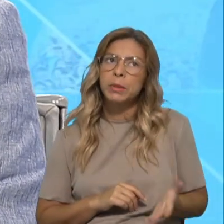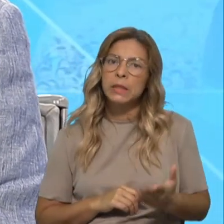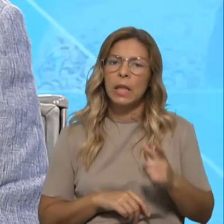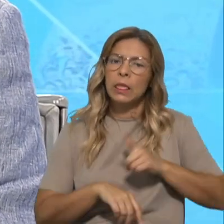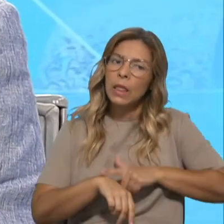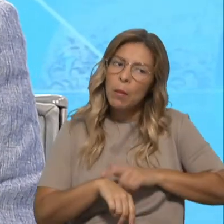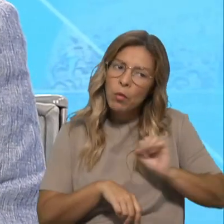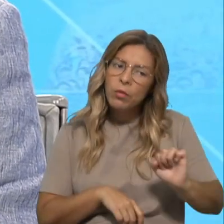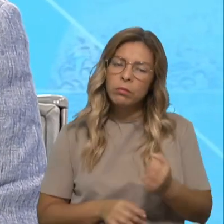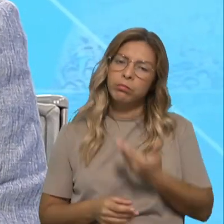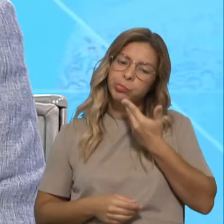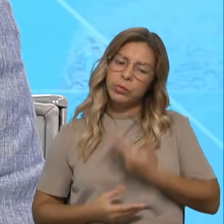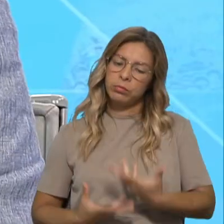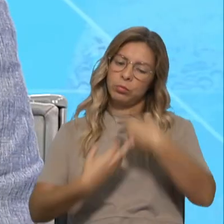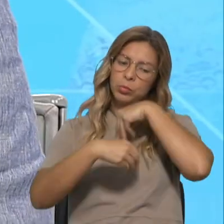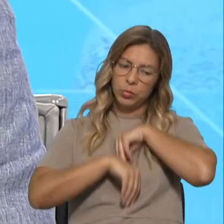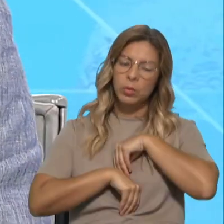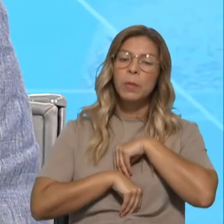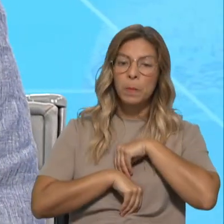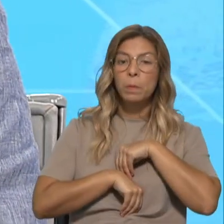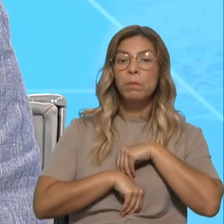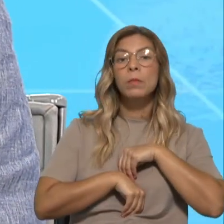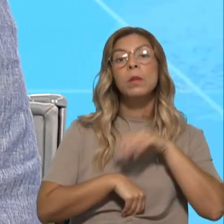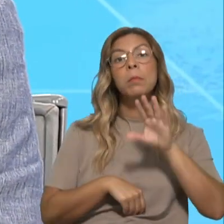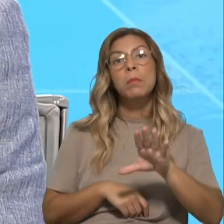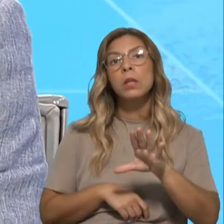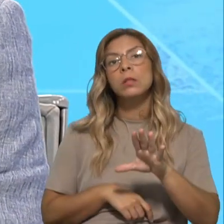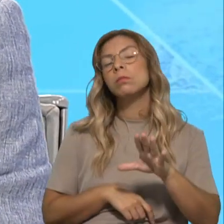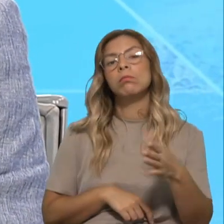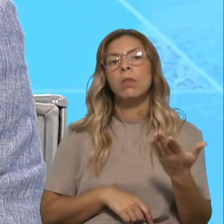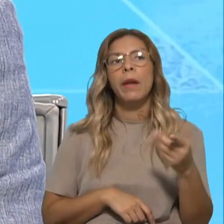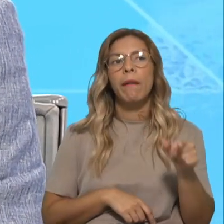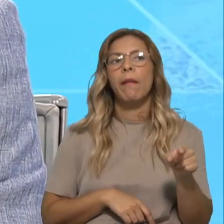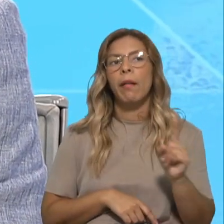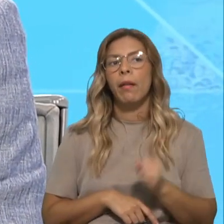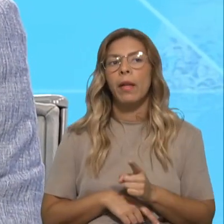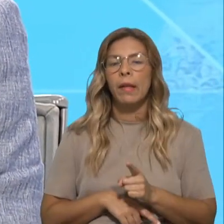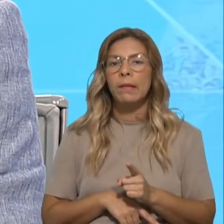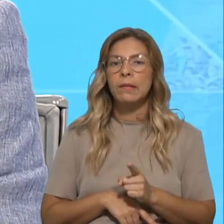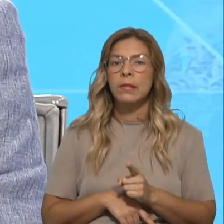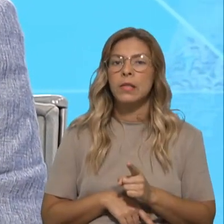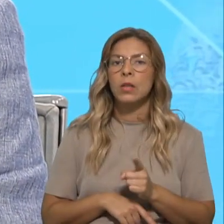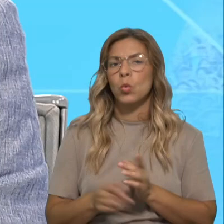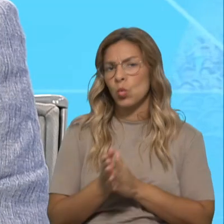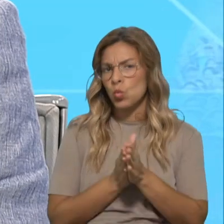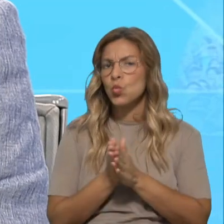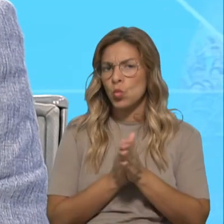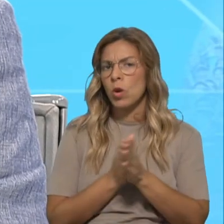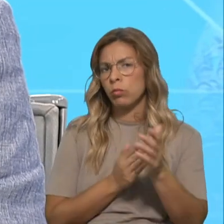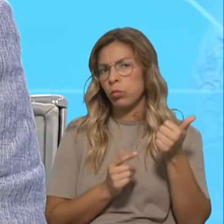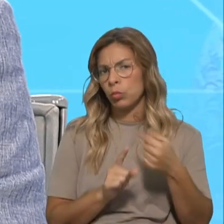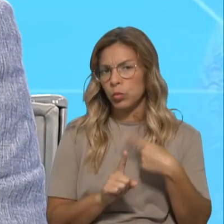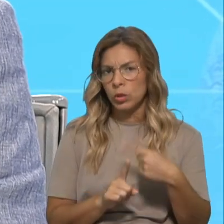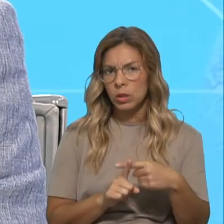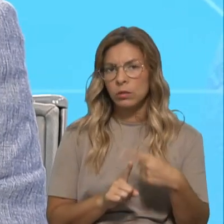e lastro e também balanço, mas acho que esta seria uma excelente ocasião de marcar